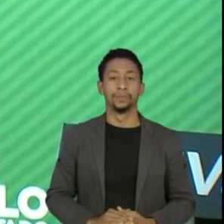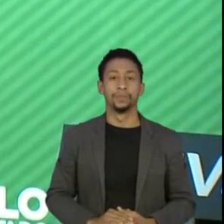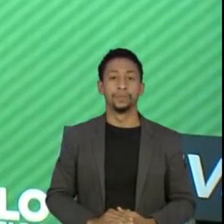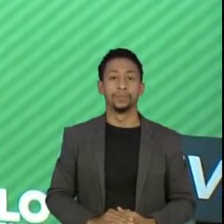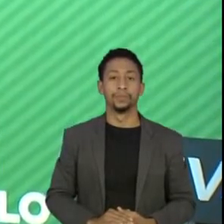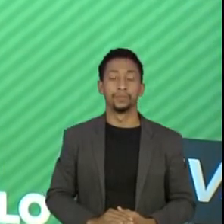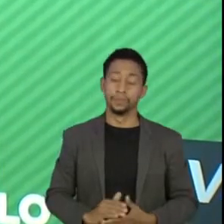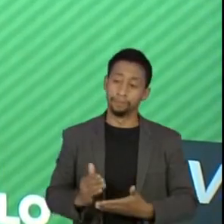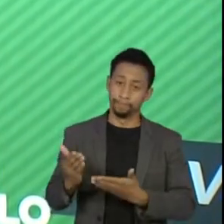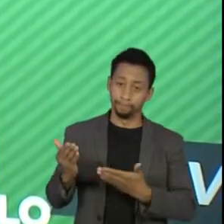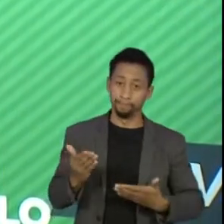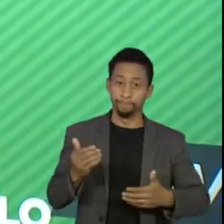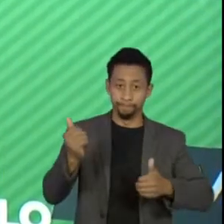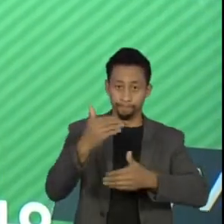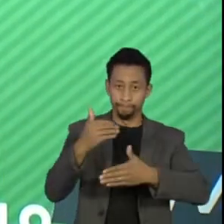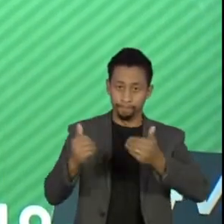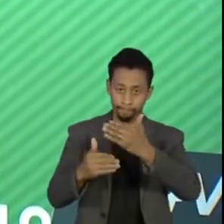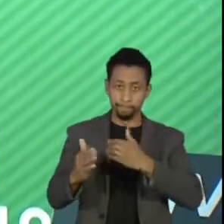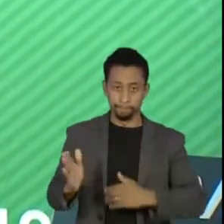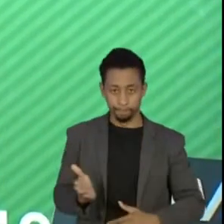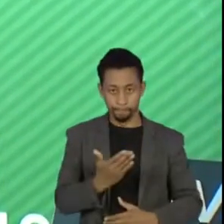Siguiente.